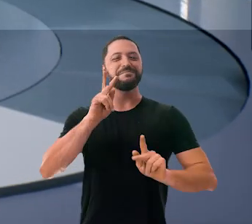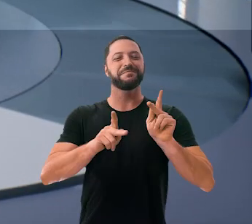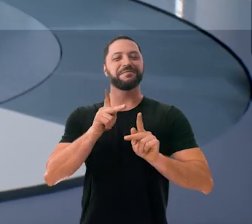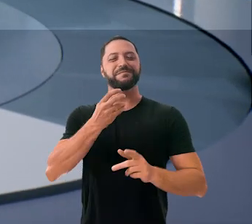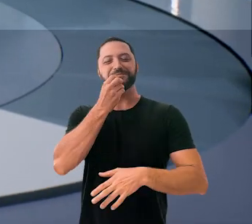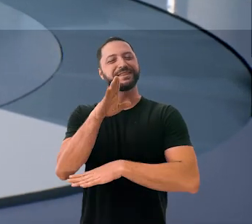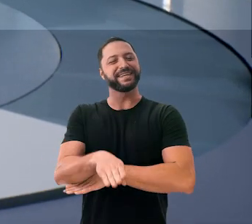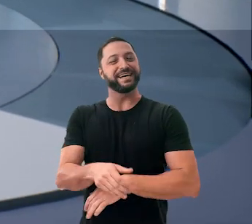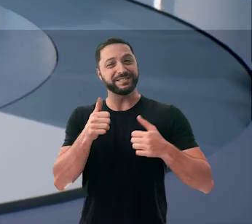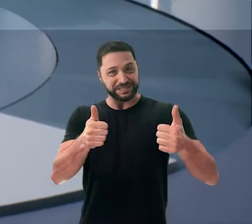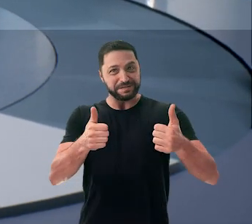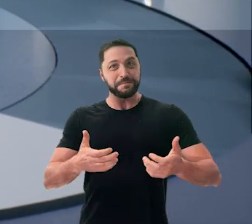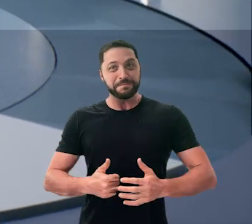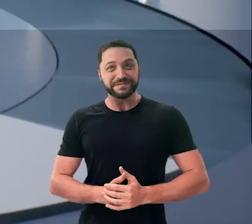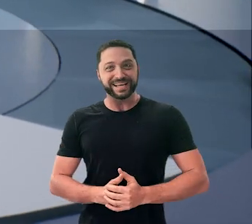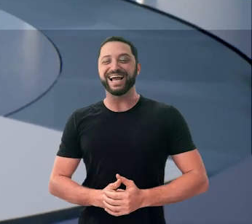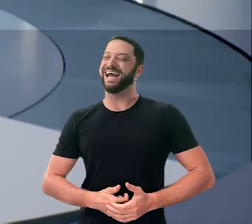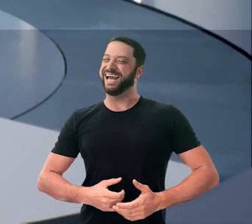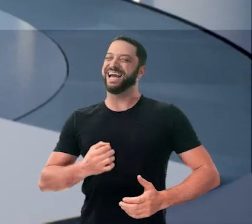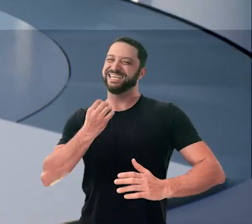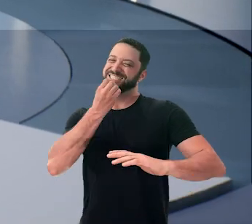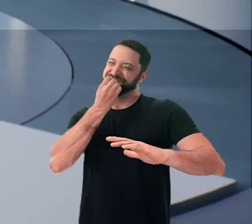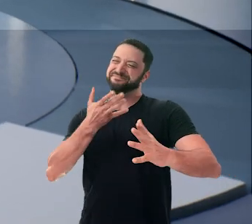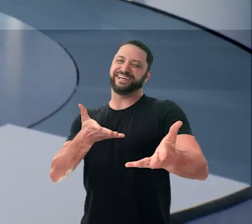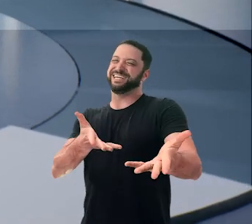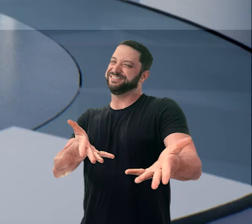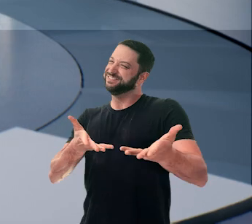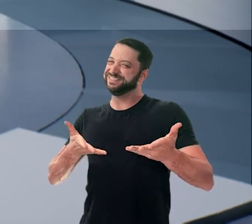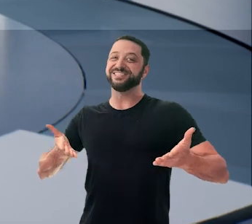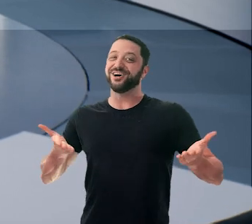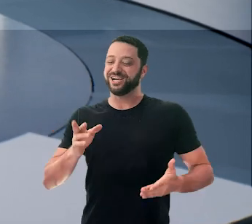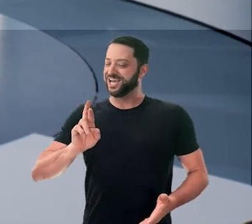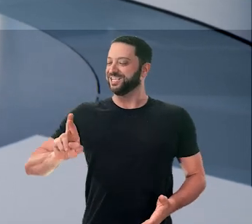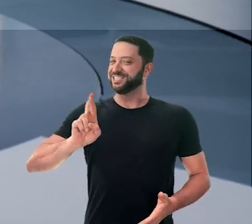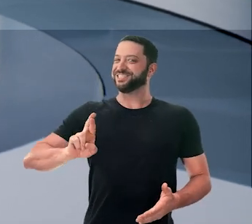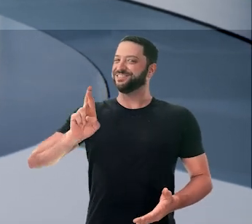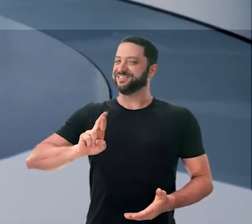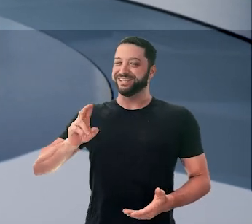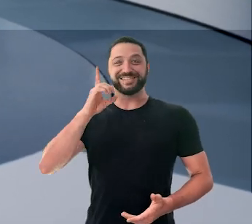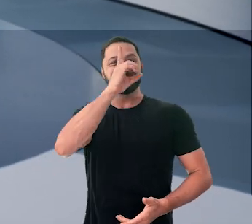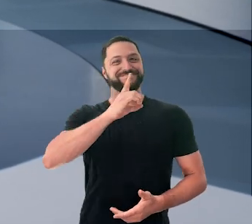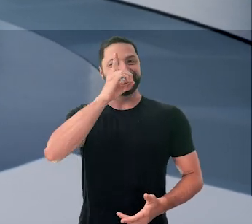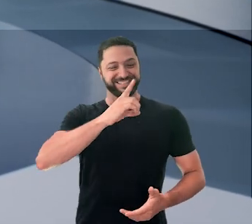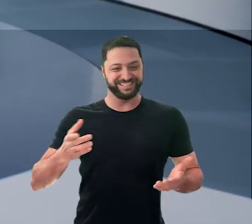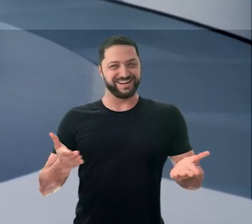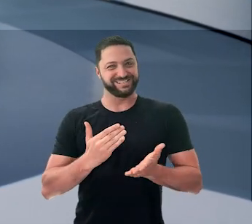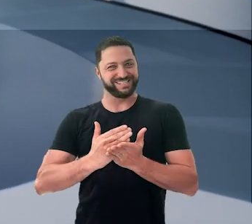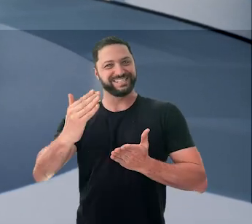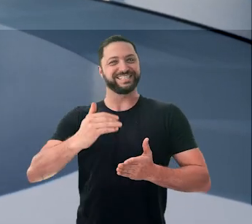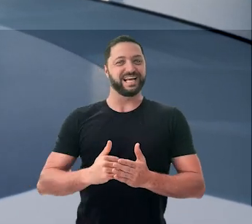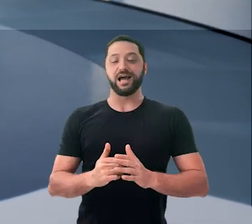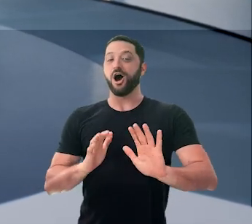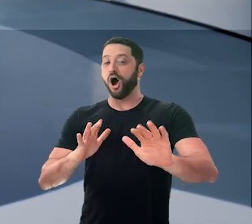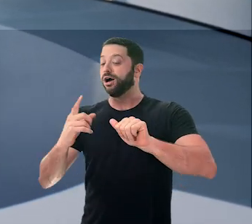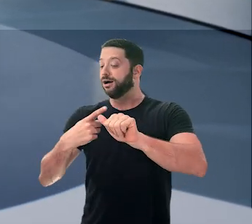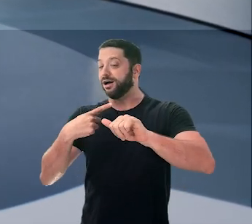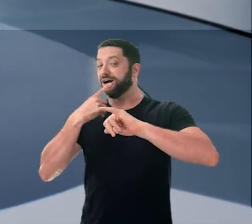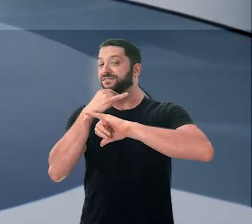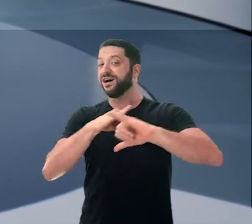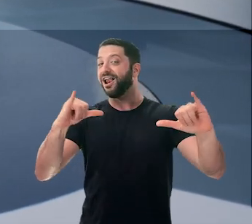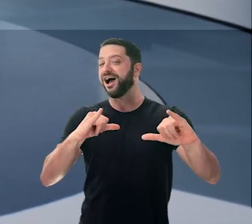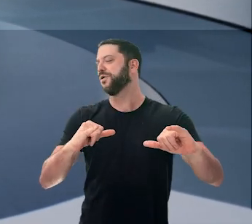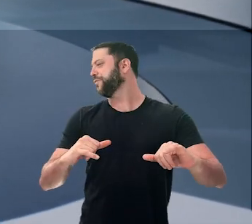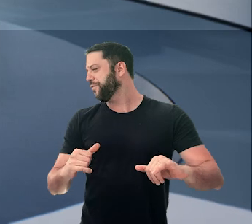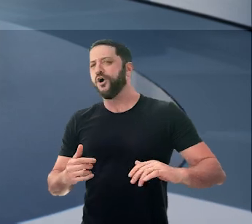E aí, meu povo, muito boa tarde, tudo bem com vocês? Sejam todos muito bem-vindos ao programa Ressoar deste domingo. Eu já